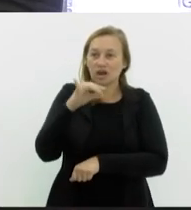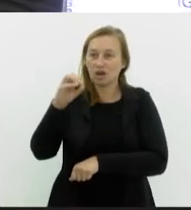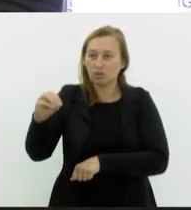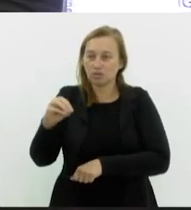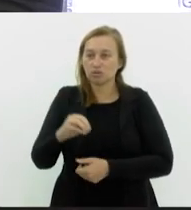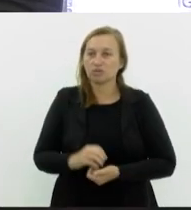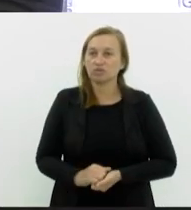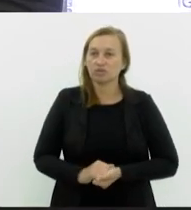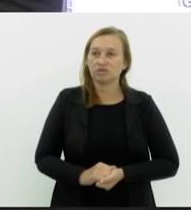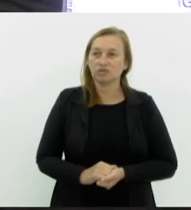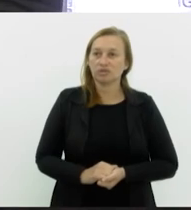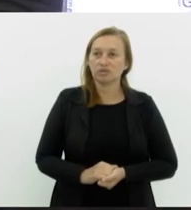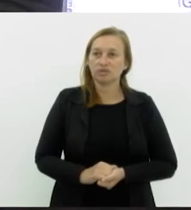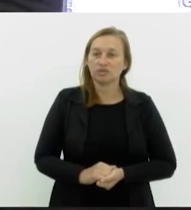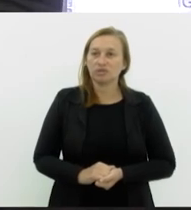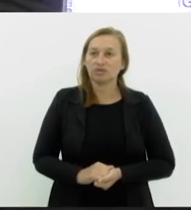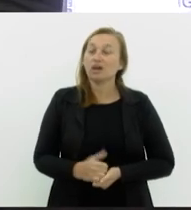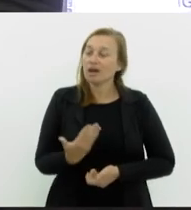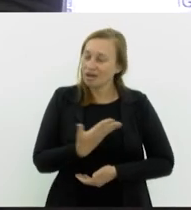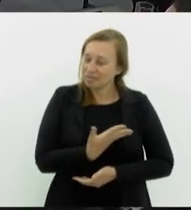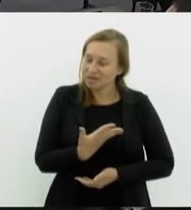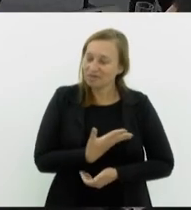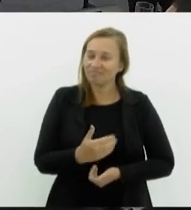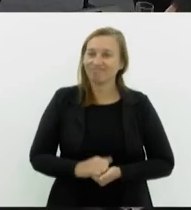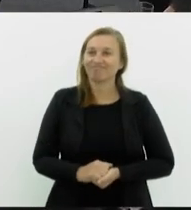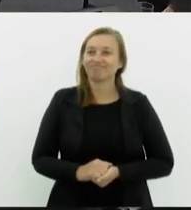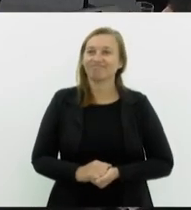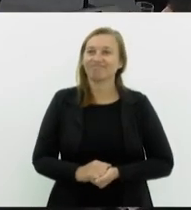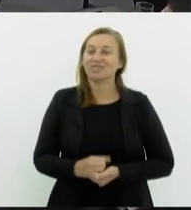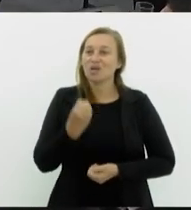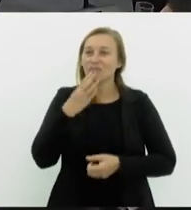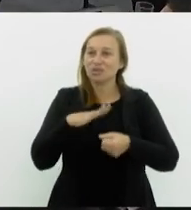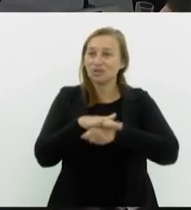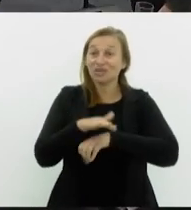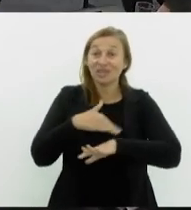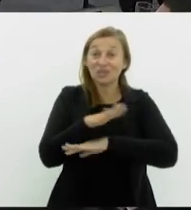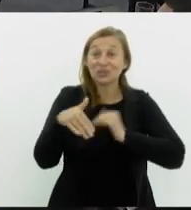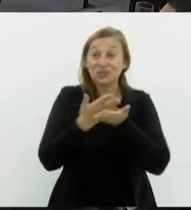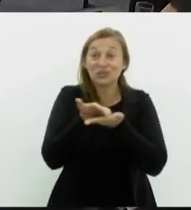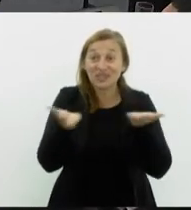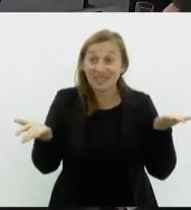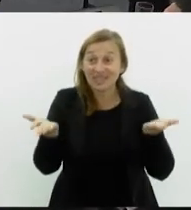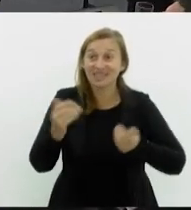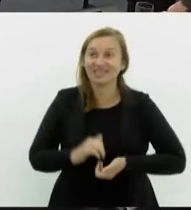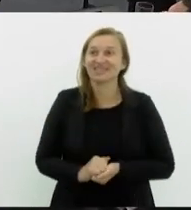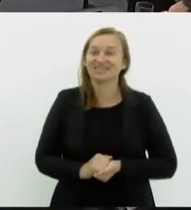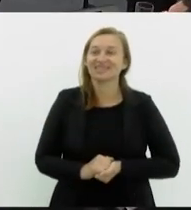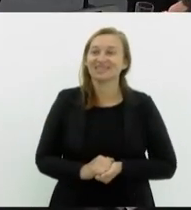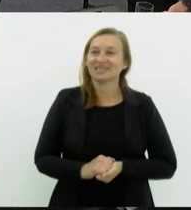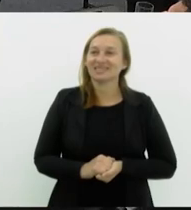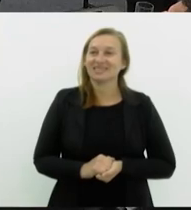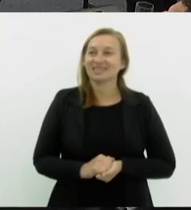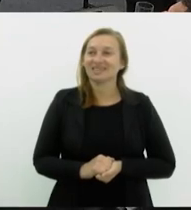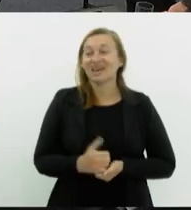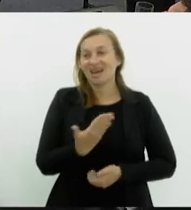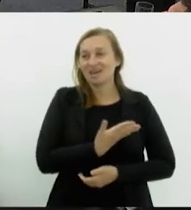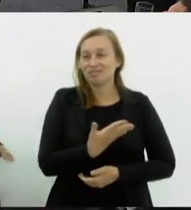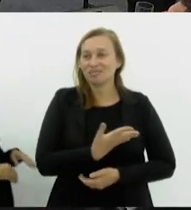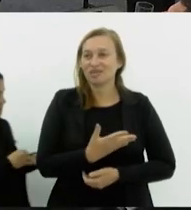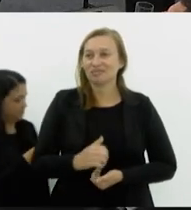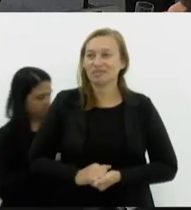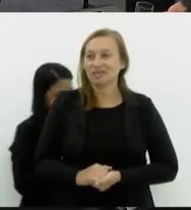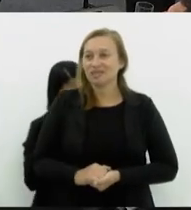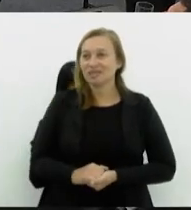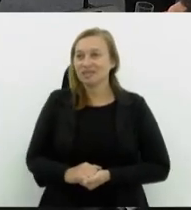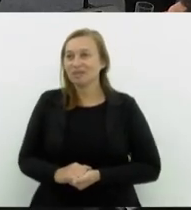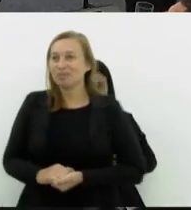Tavares, nosso querido amigo, doutor Cláudio. Boa noite a todos, a todas. Meu dileto amigo deputado Chico Machado,